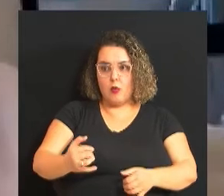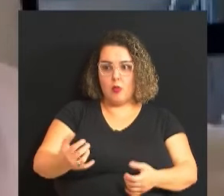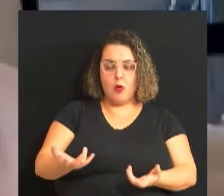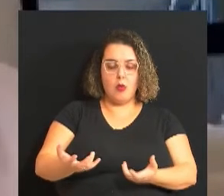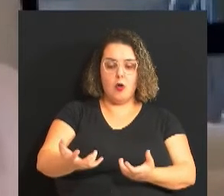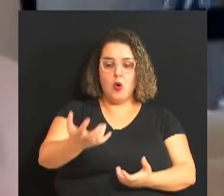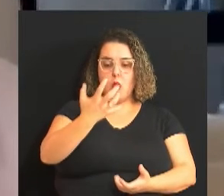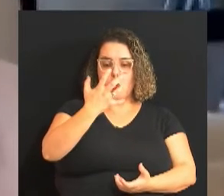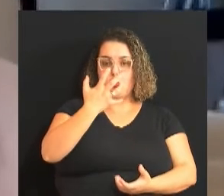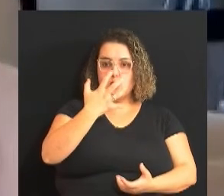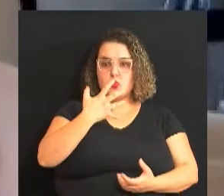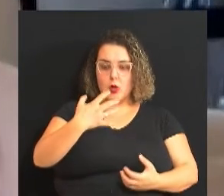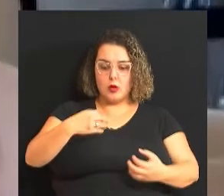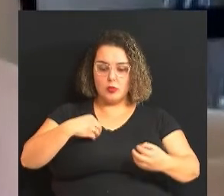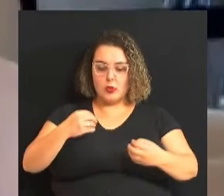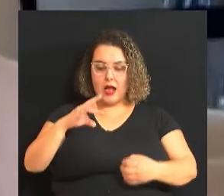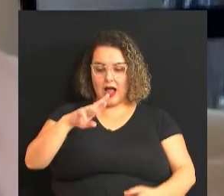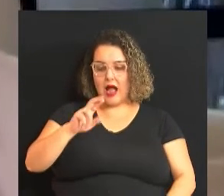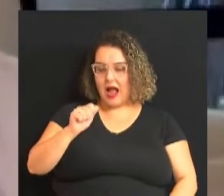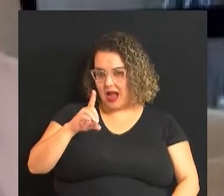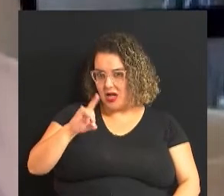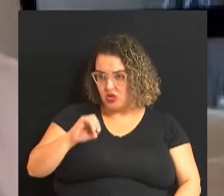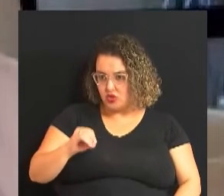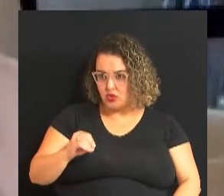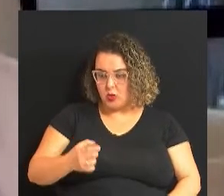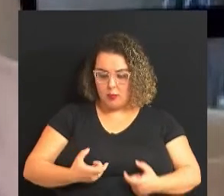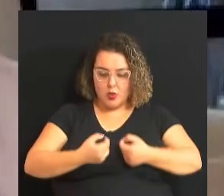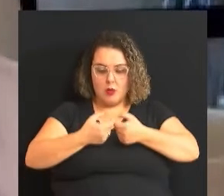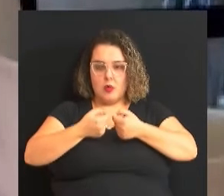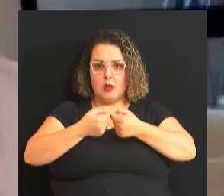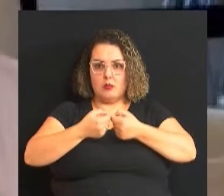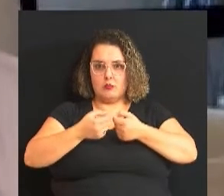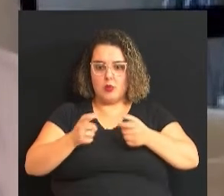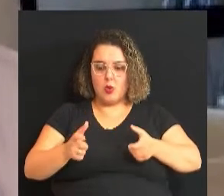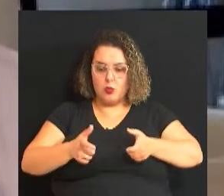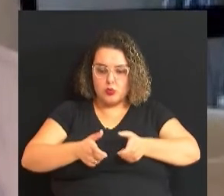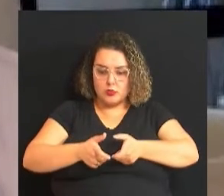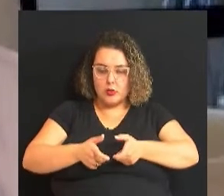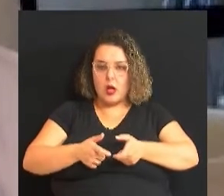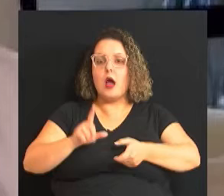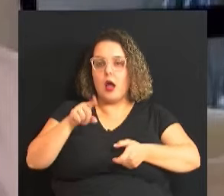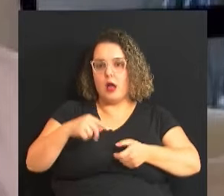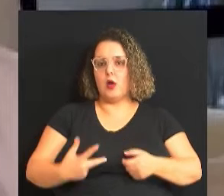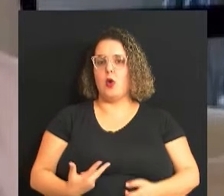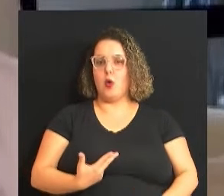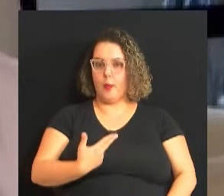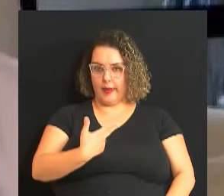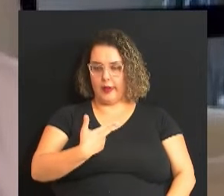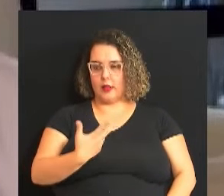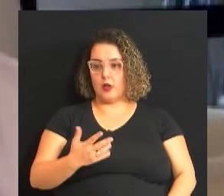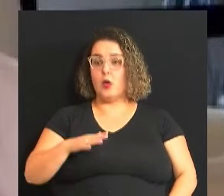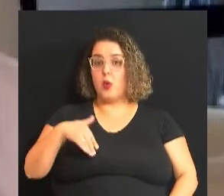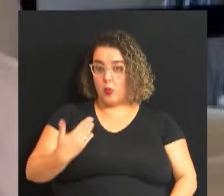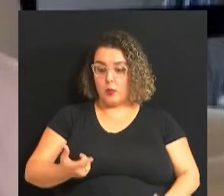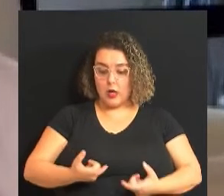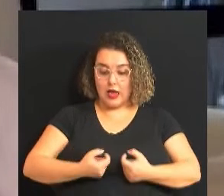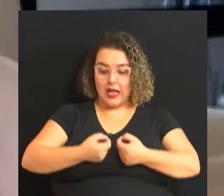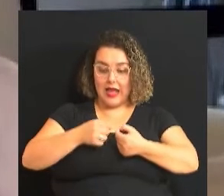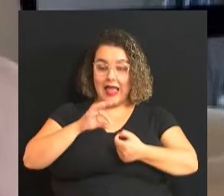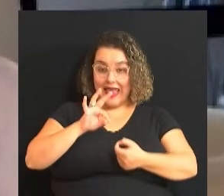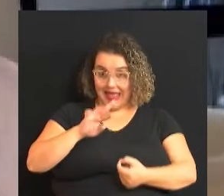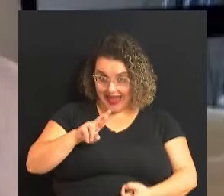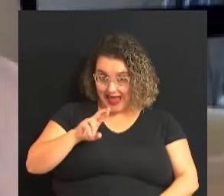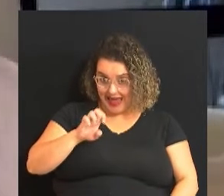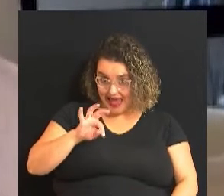o tumor diminua bastante de tamanho, daí você opera a pessoa. Como o câncer é do reto e a pessoa